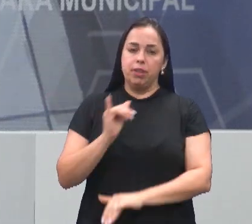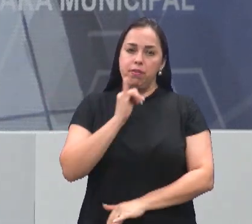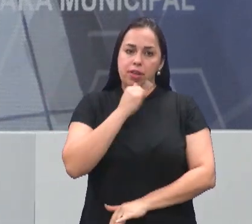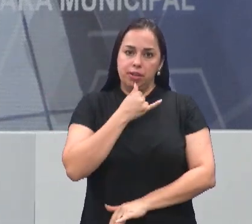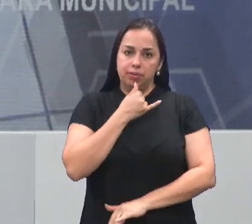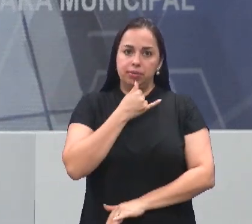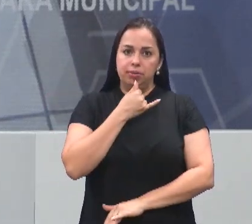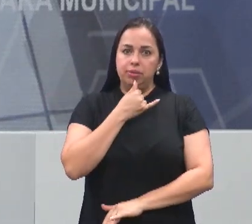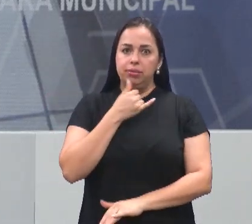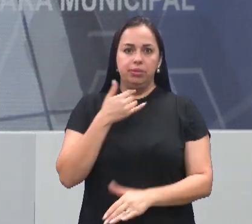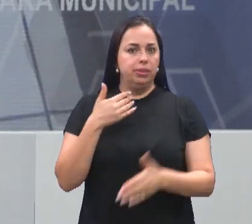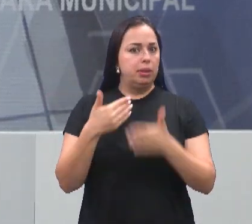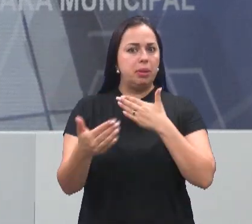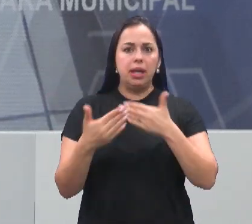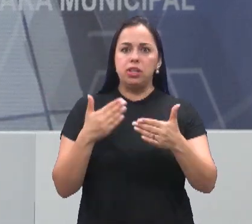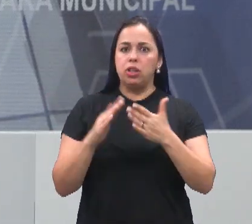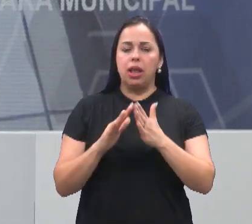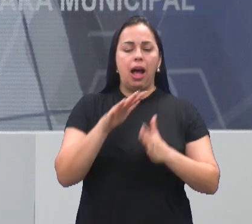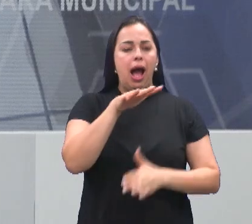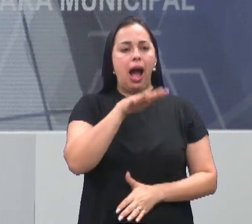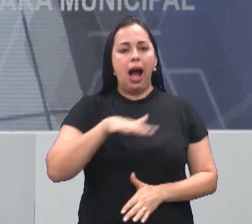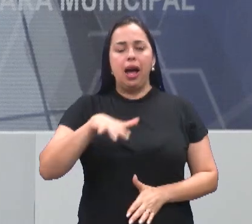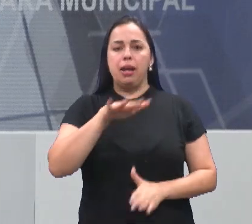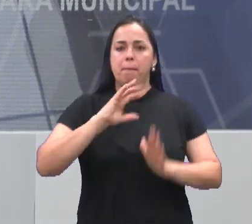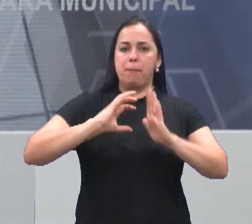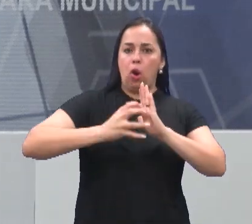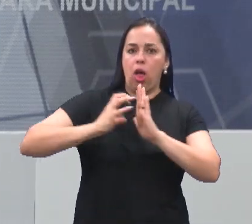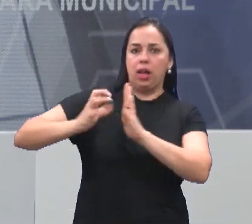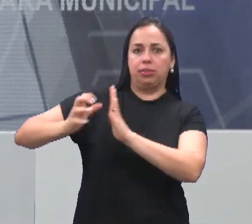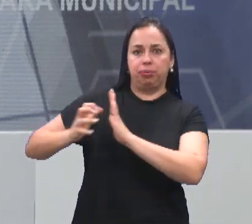independente das questões ideológicas que